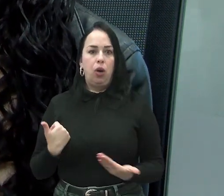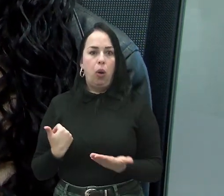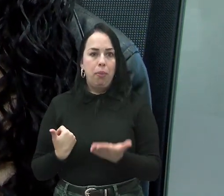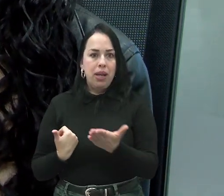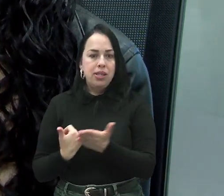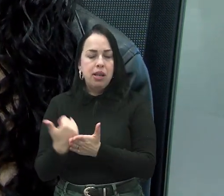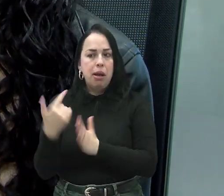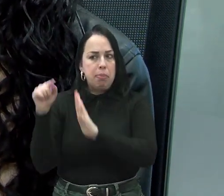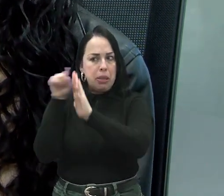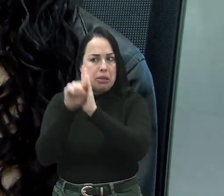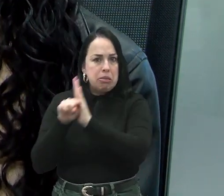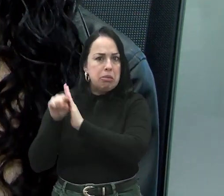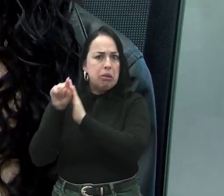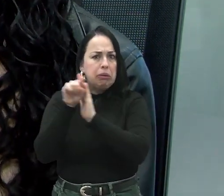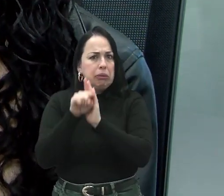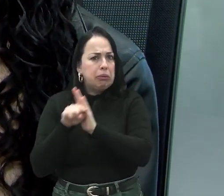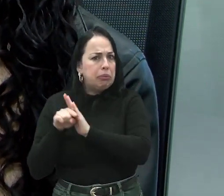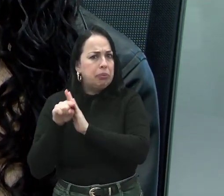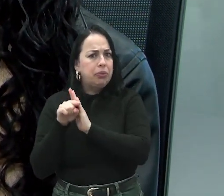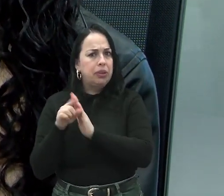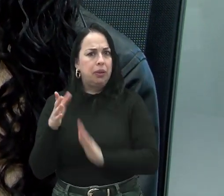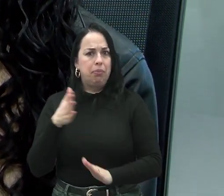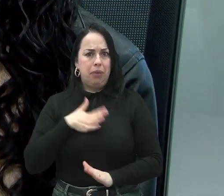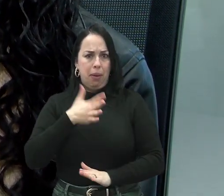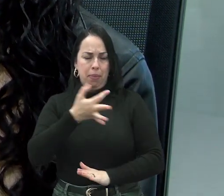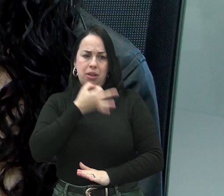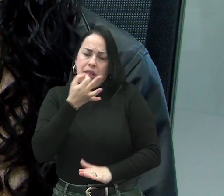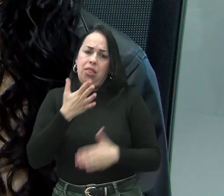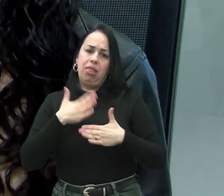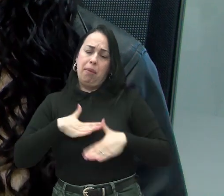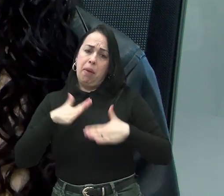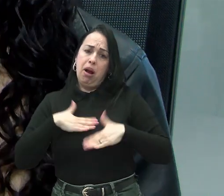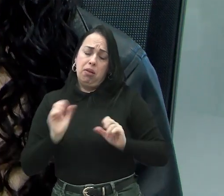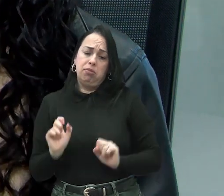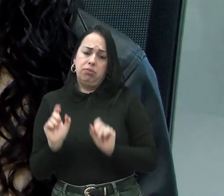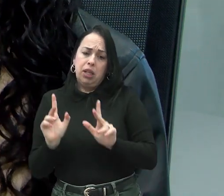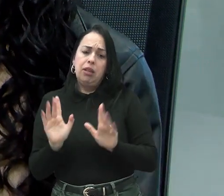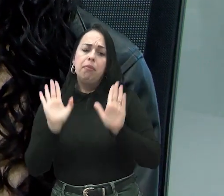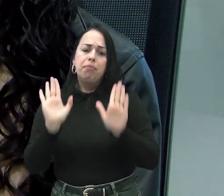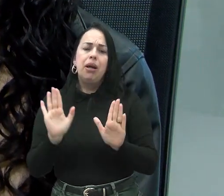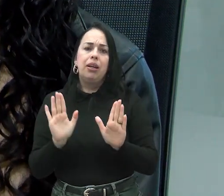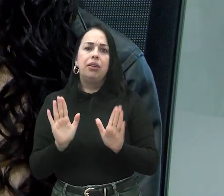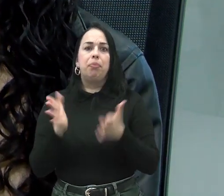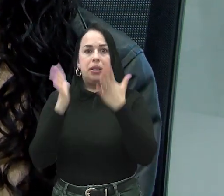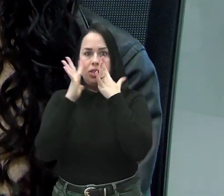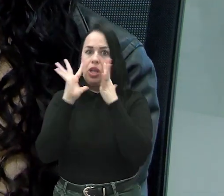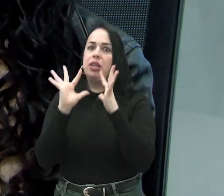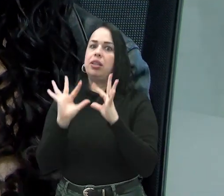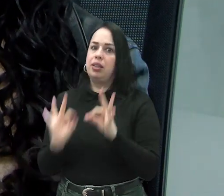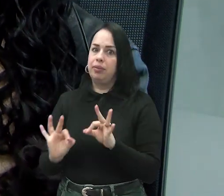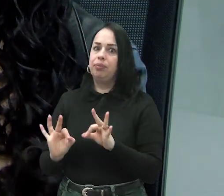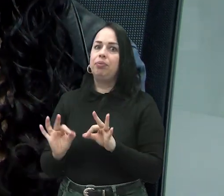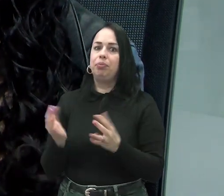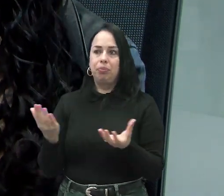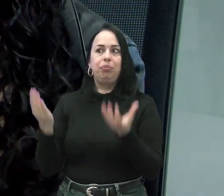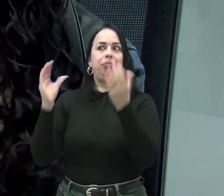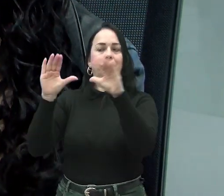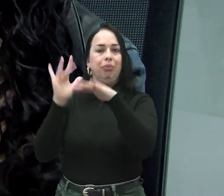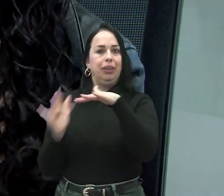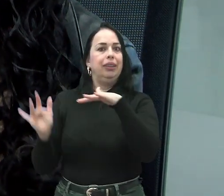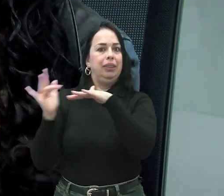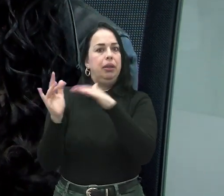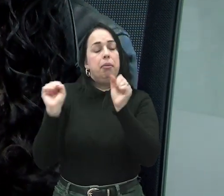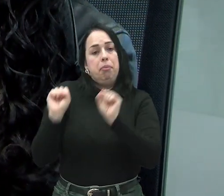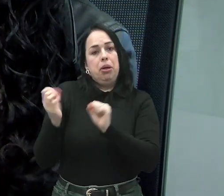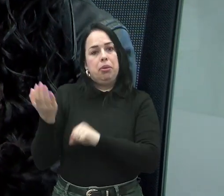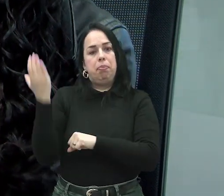isso. Então, eu comecei a pesquisar um pouco isso, né? E aí, na minha parte, eu fiquei mais tranquilo, mas é uma coisa que a gente tem que ficar atento,